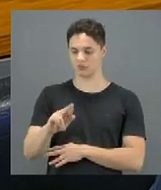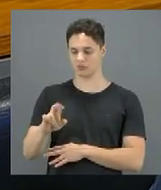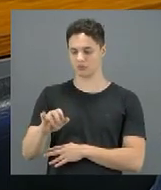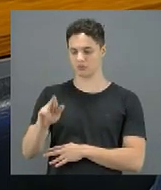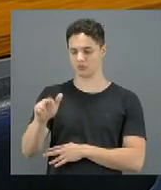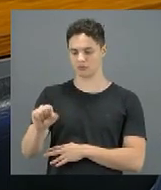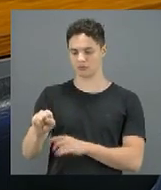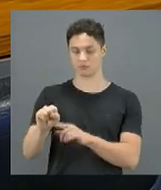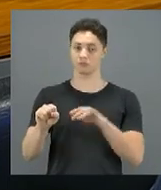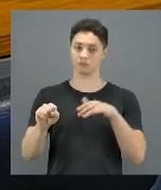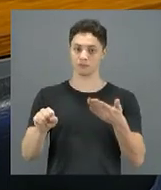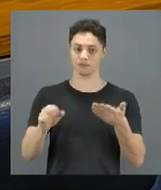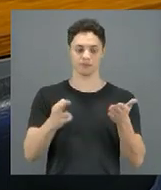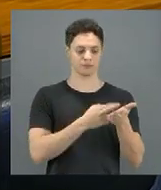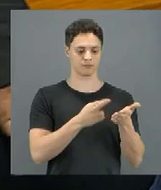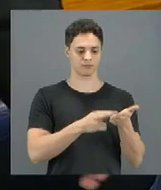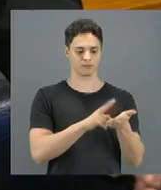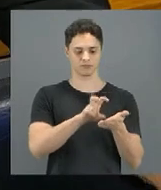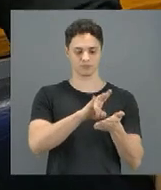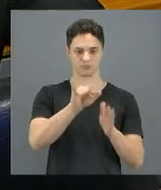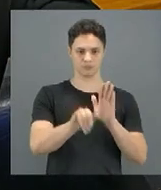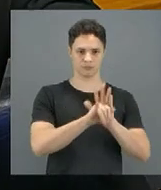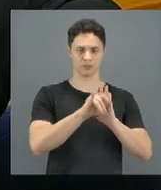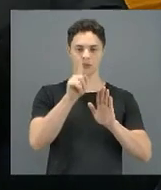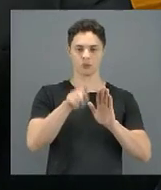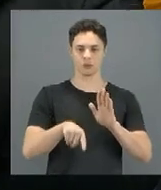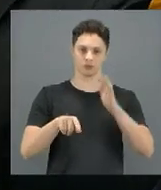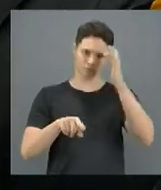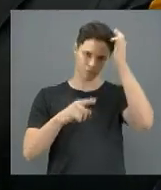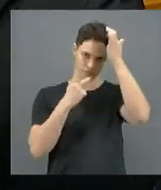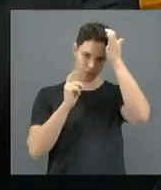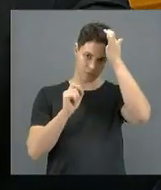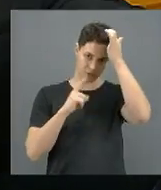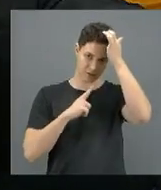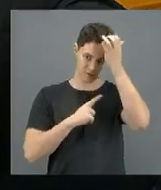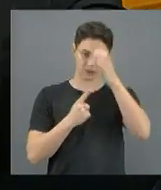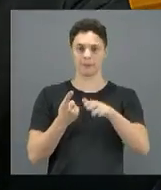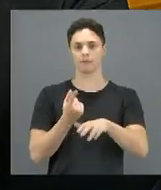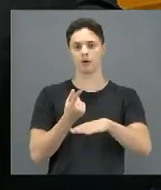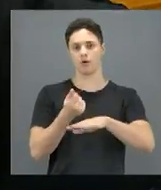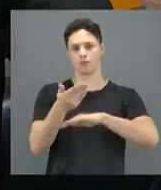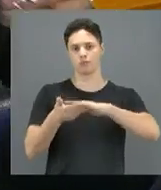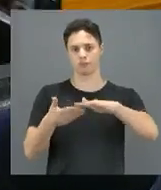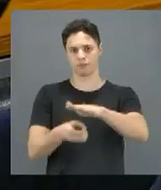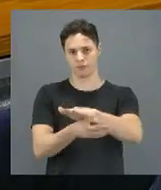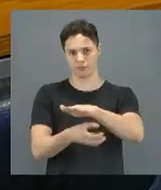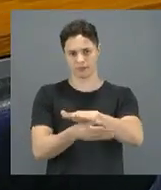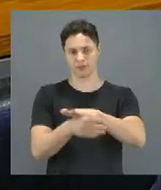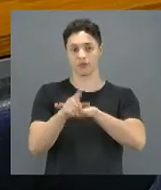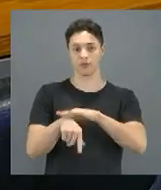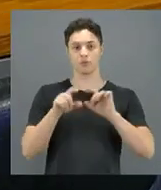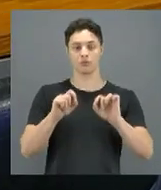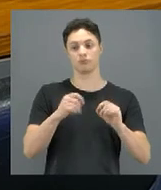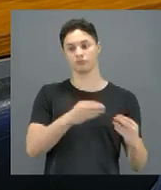Ainda segundo a revista Veja, a alegada cobrança de propina por parte do deputado federal foi levada